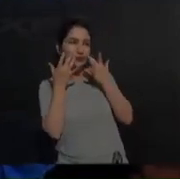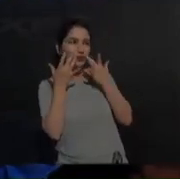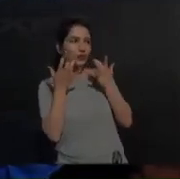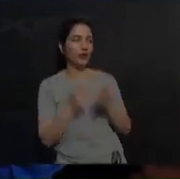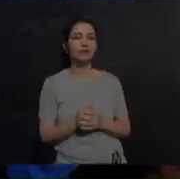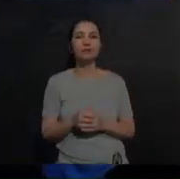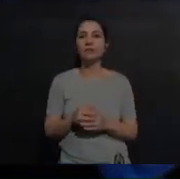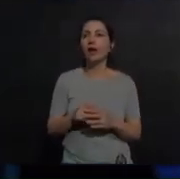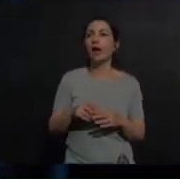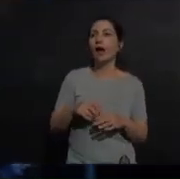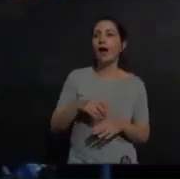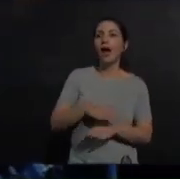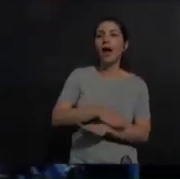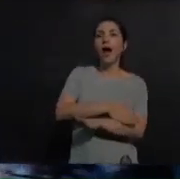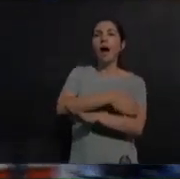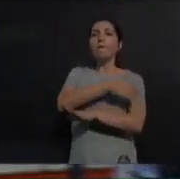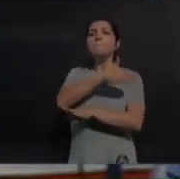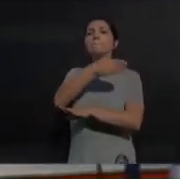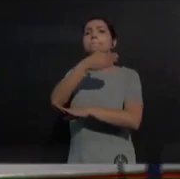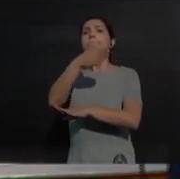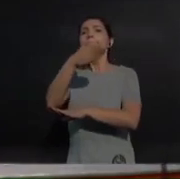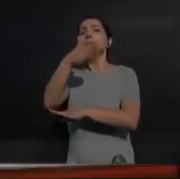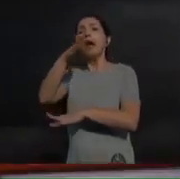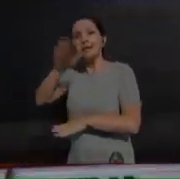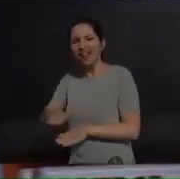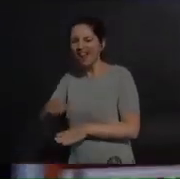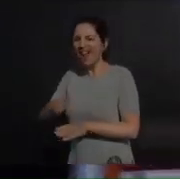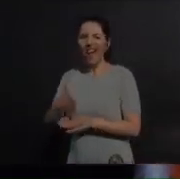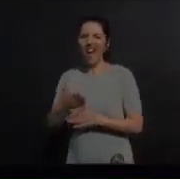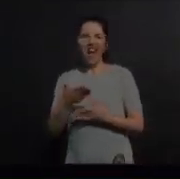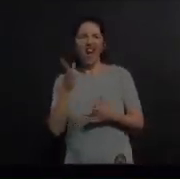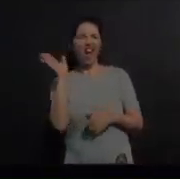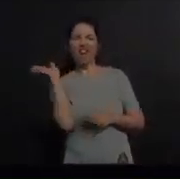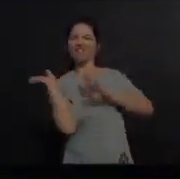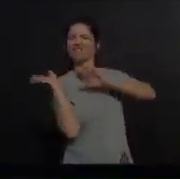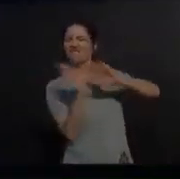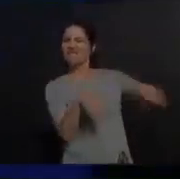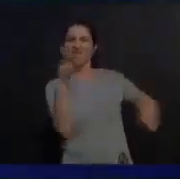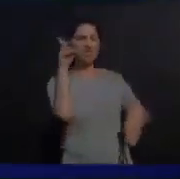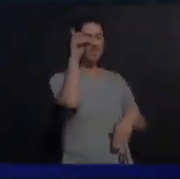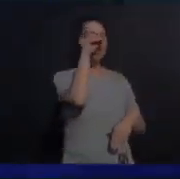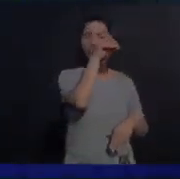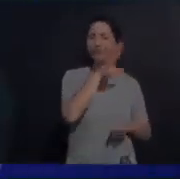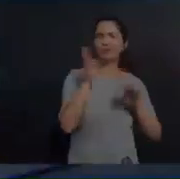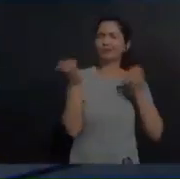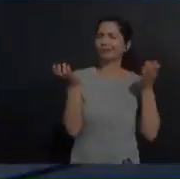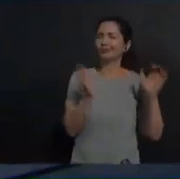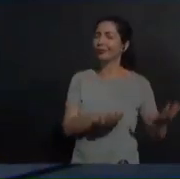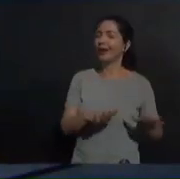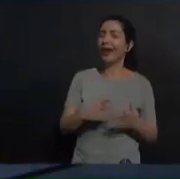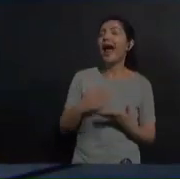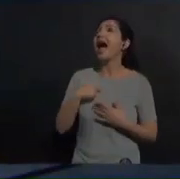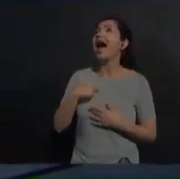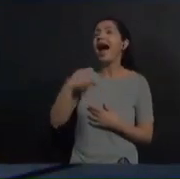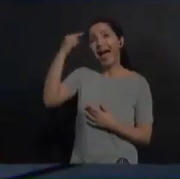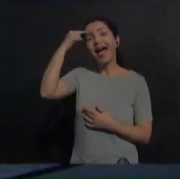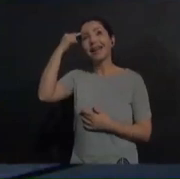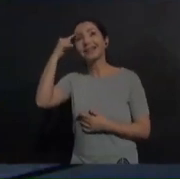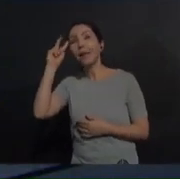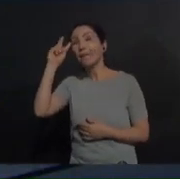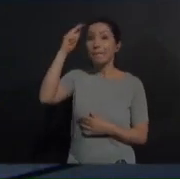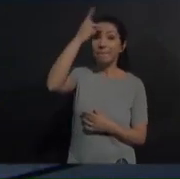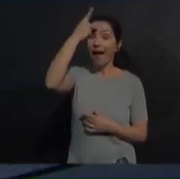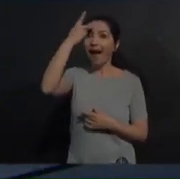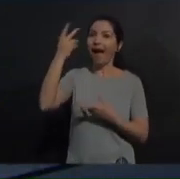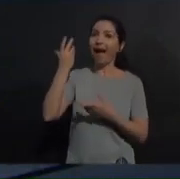tarde, quero saber de teclado. Não é muito difícil esse negócio, não é para mim não. Já sei, eu vou aprender a cantar.